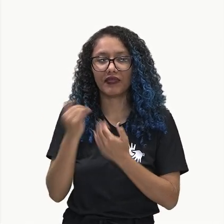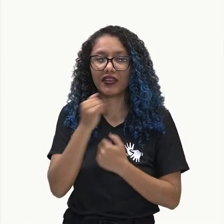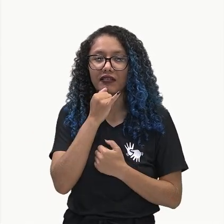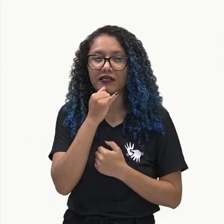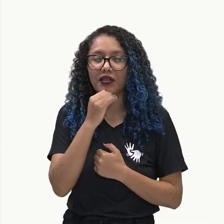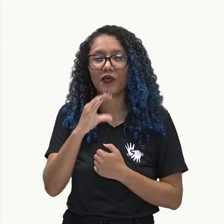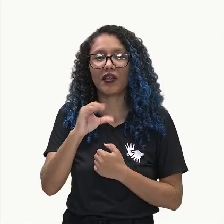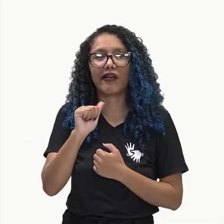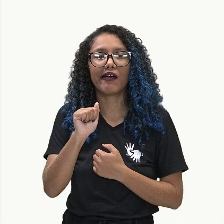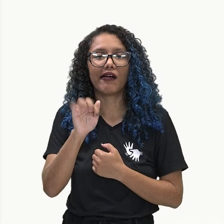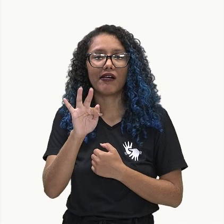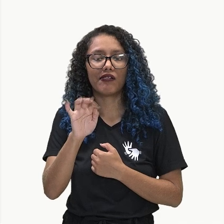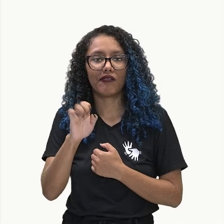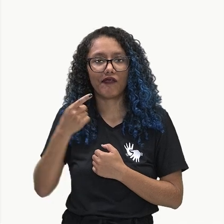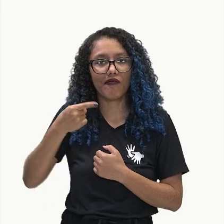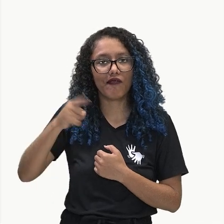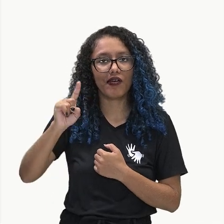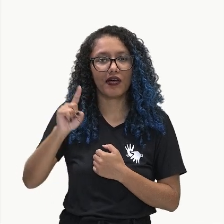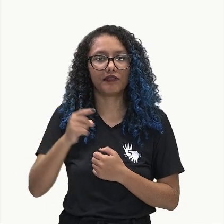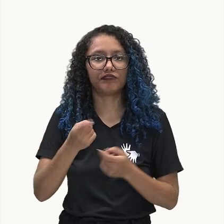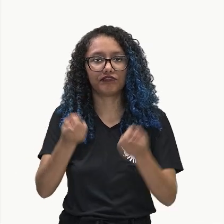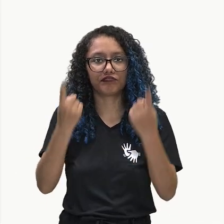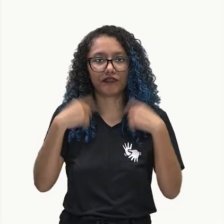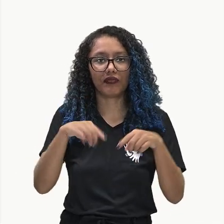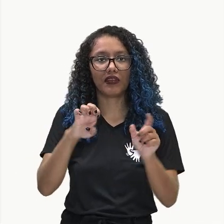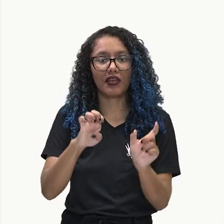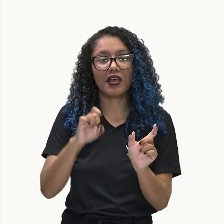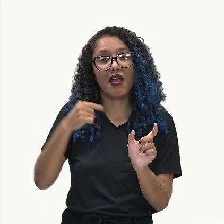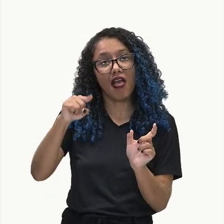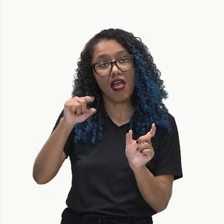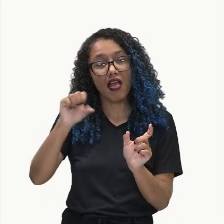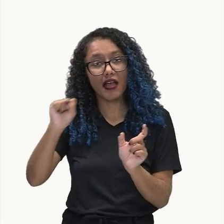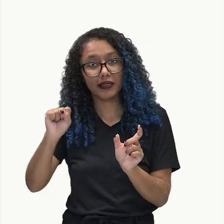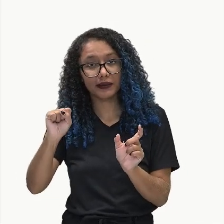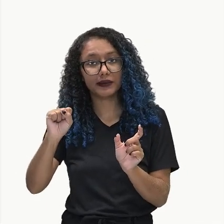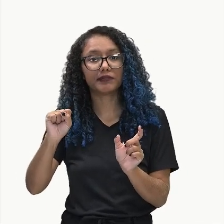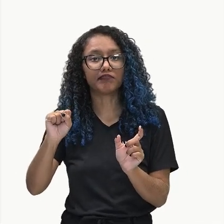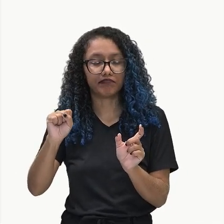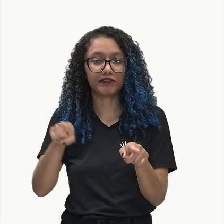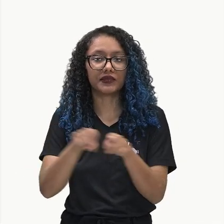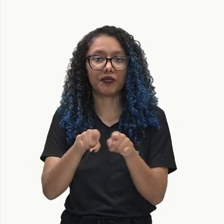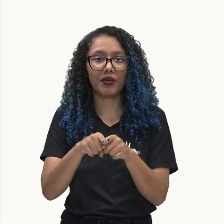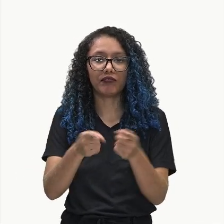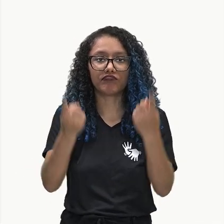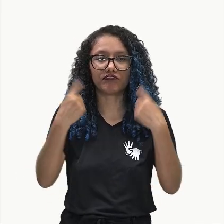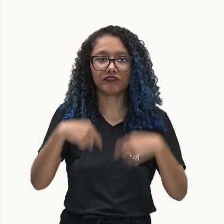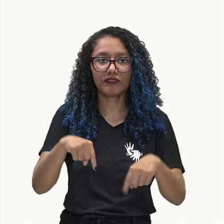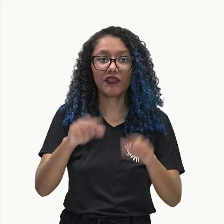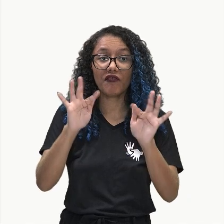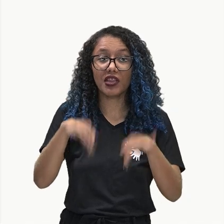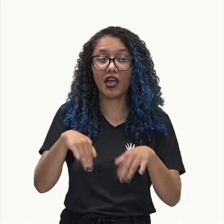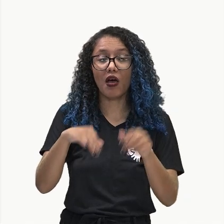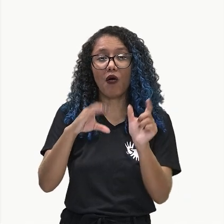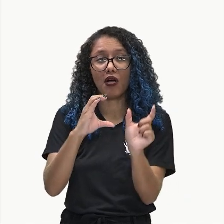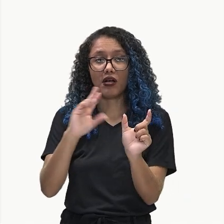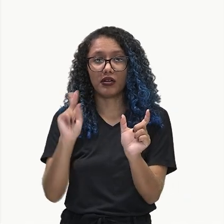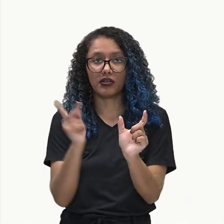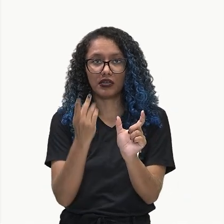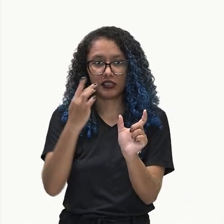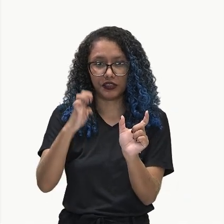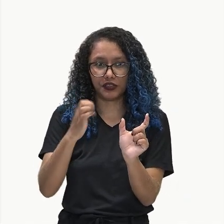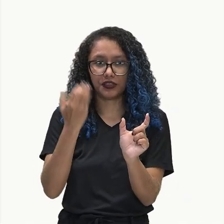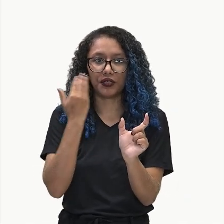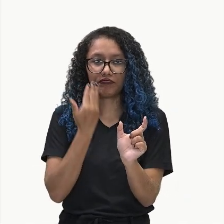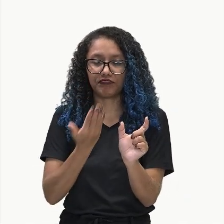com es, por exemplo, el arnés, ou com che, como el coche, el porche.